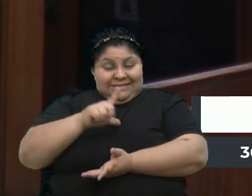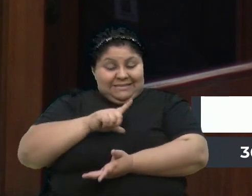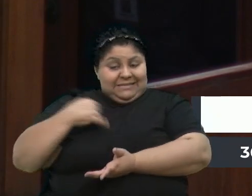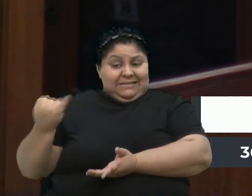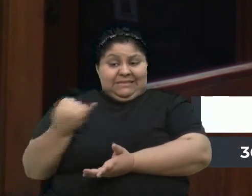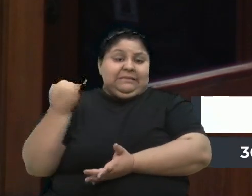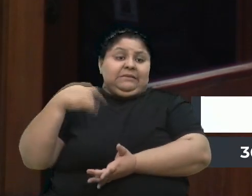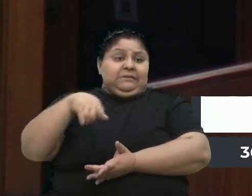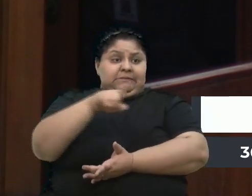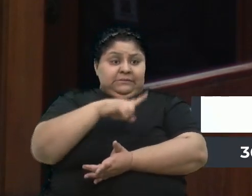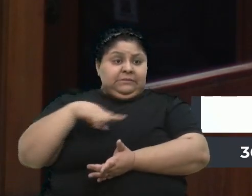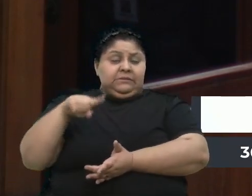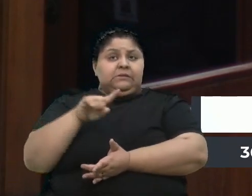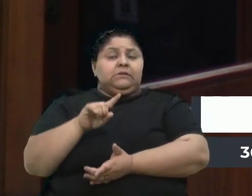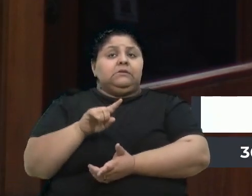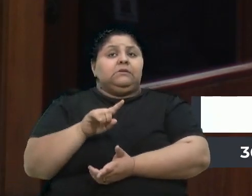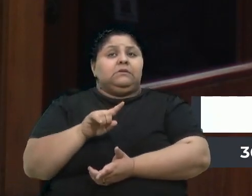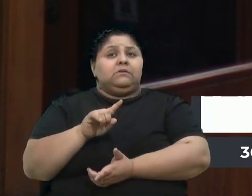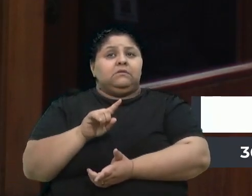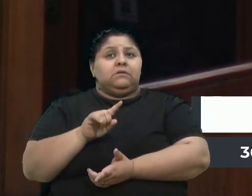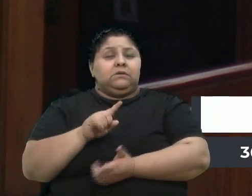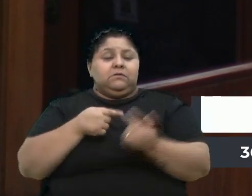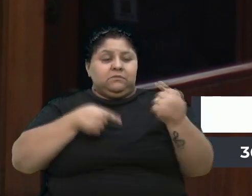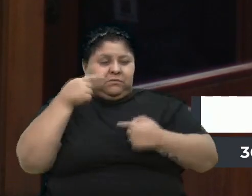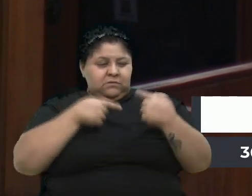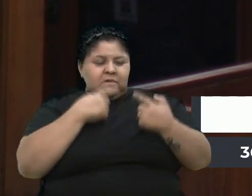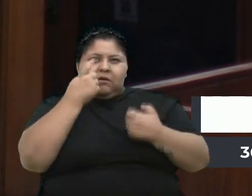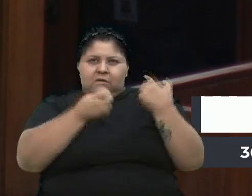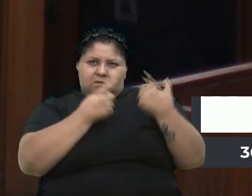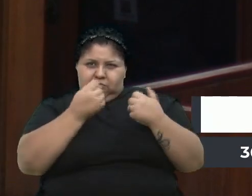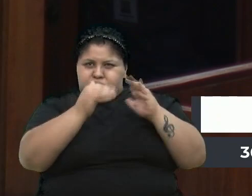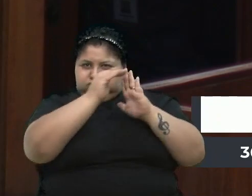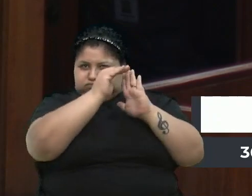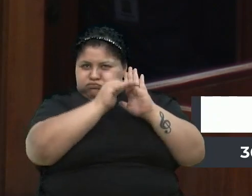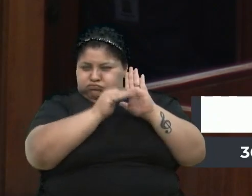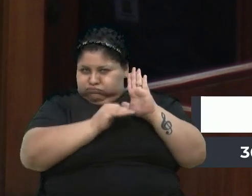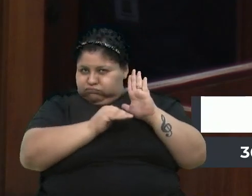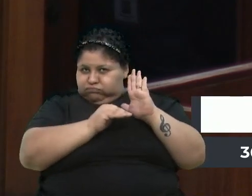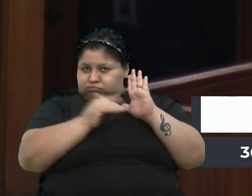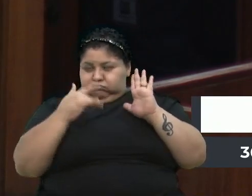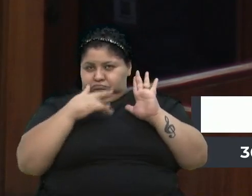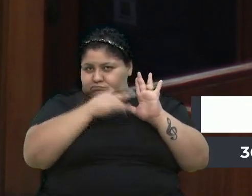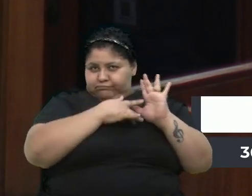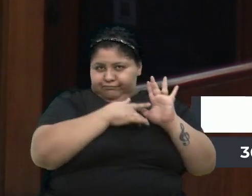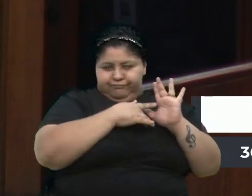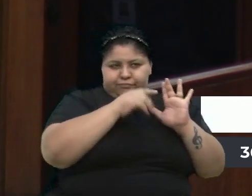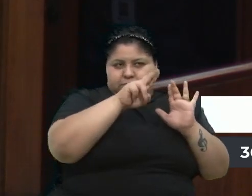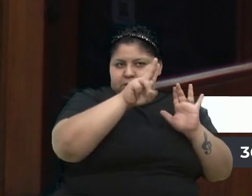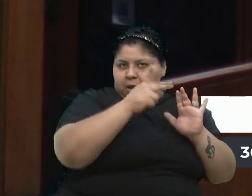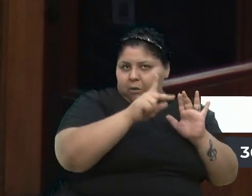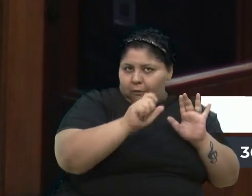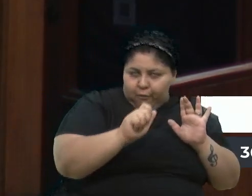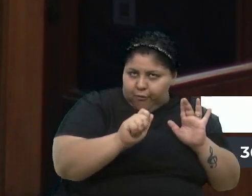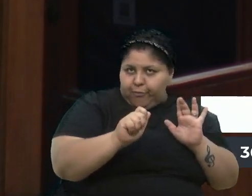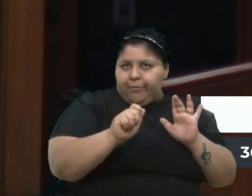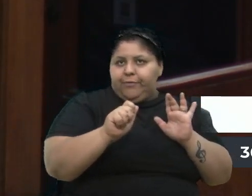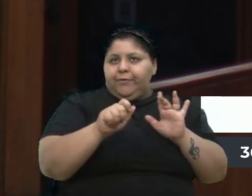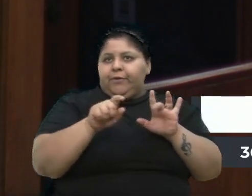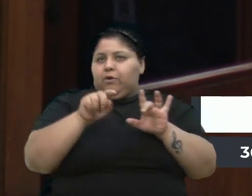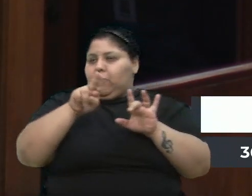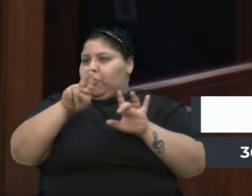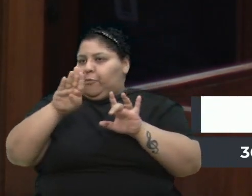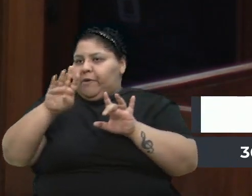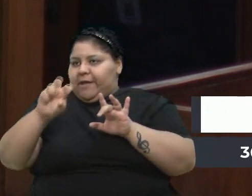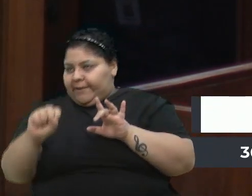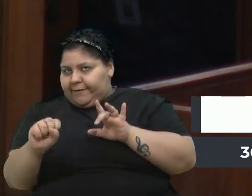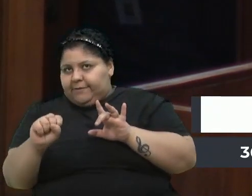para a gente discutir algumas questões relativas à saúde, tanto na questão das UPAs, tanto na questão das